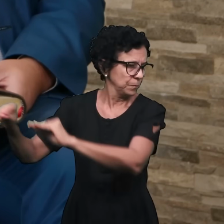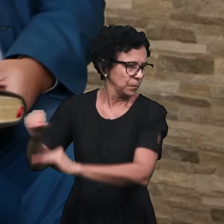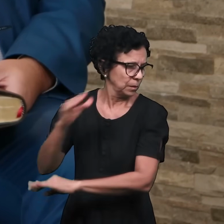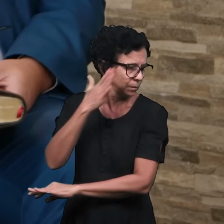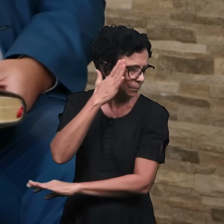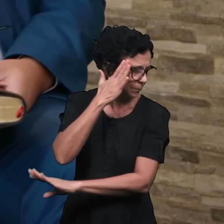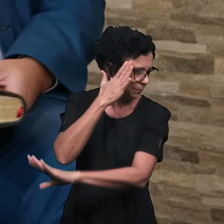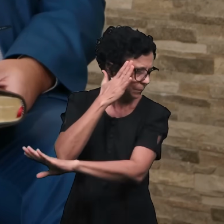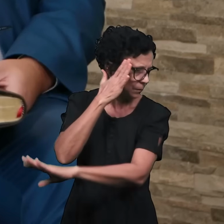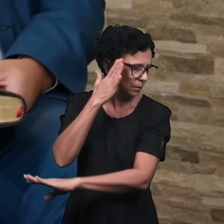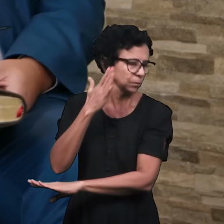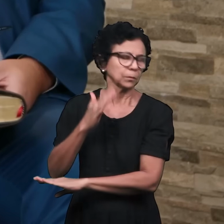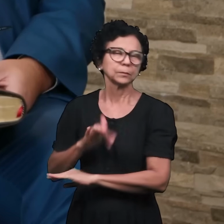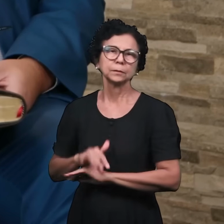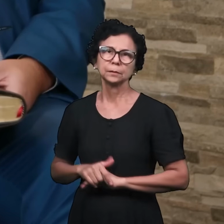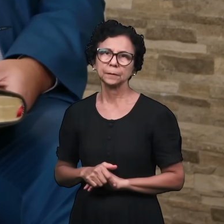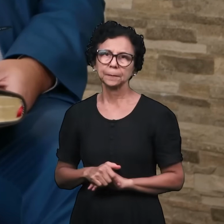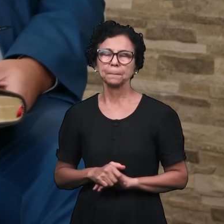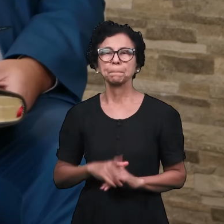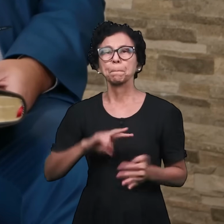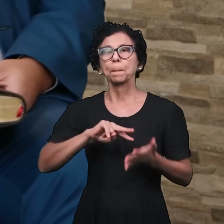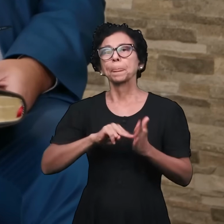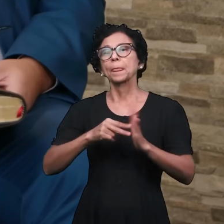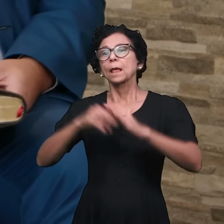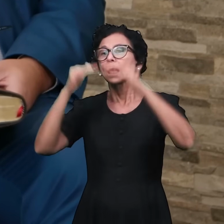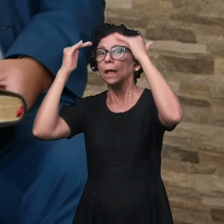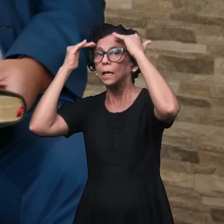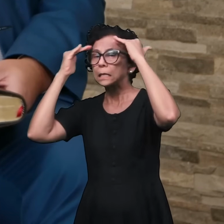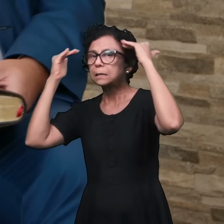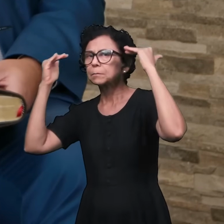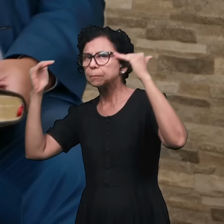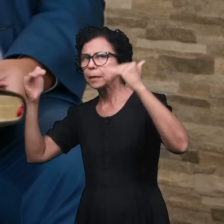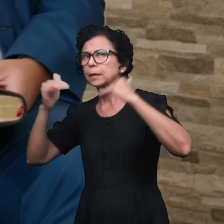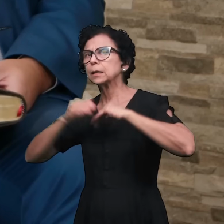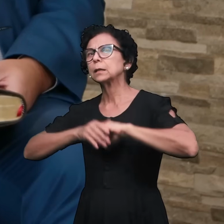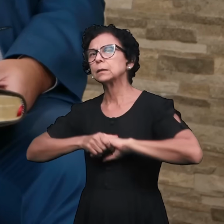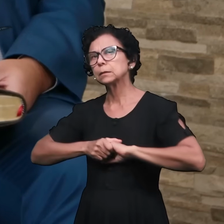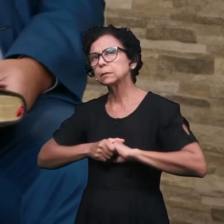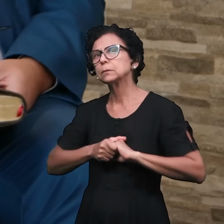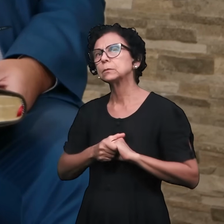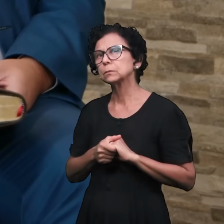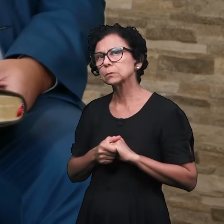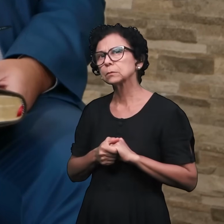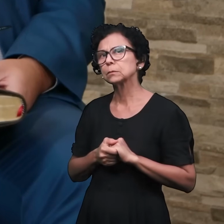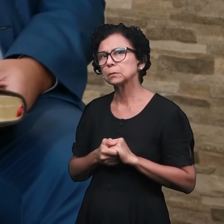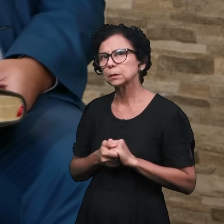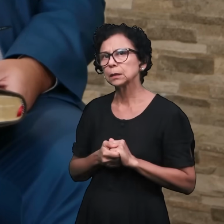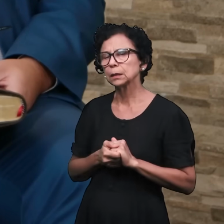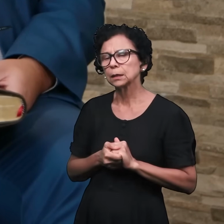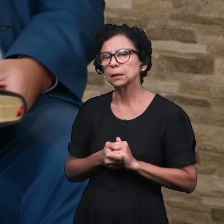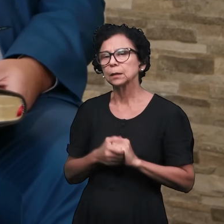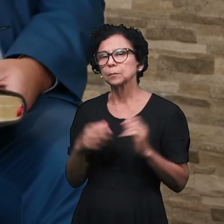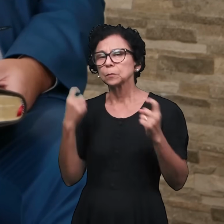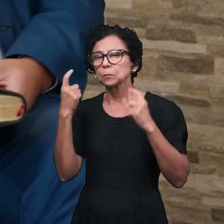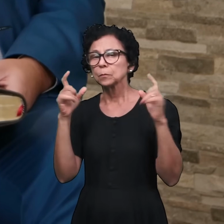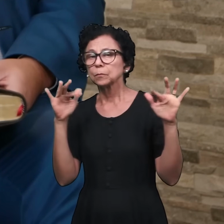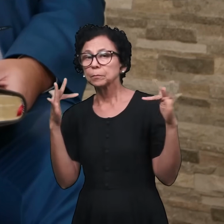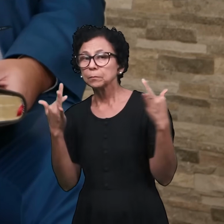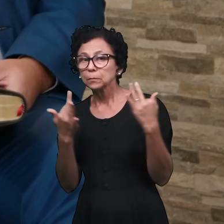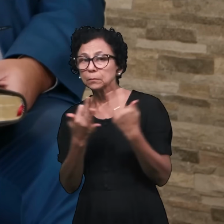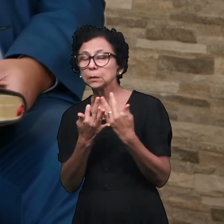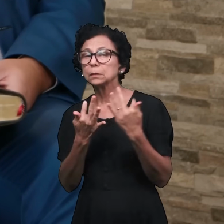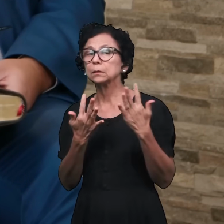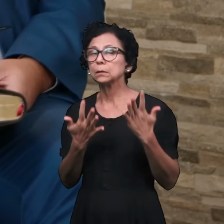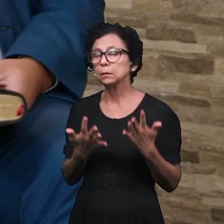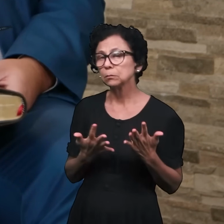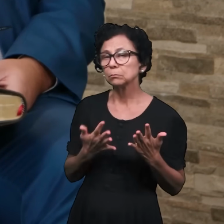que os filhos continuem respeitando, honrando, buscando proteger a família, ajudando a